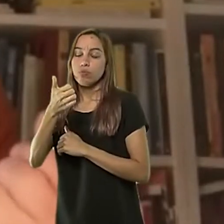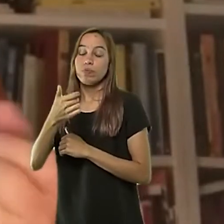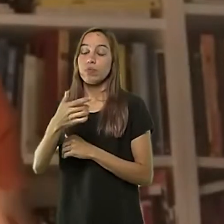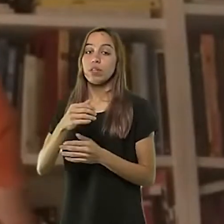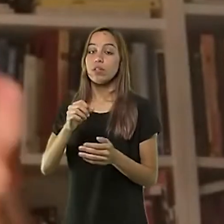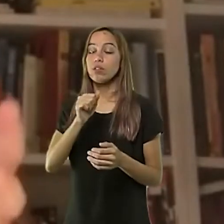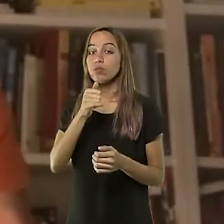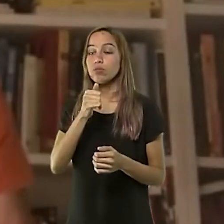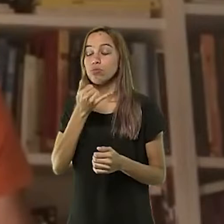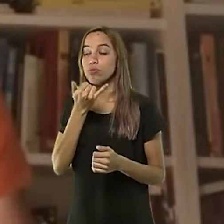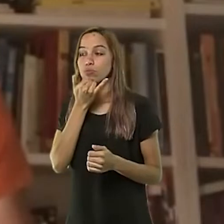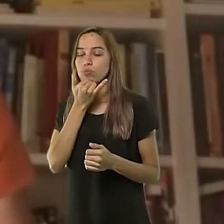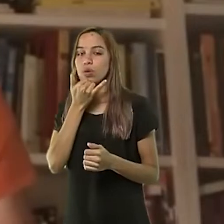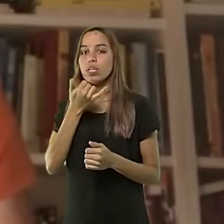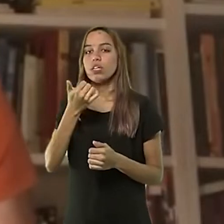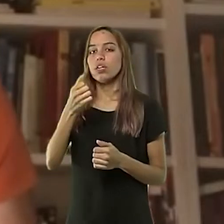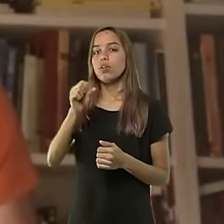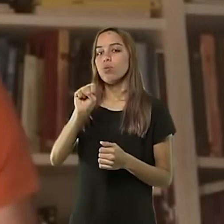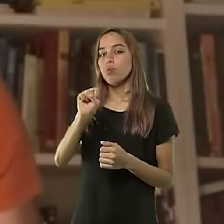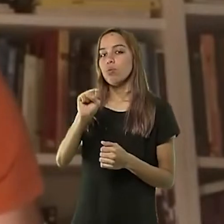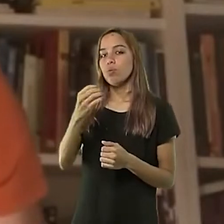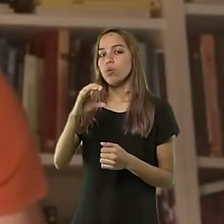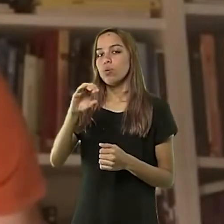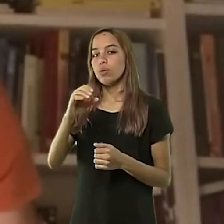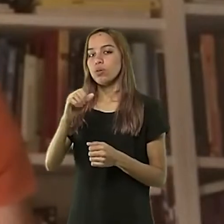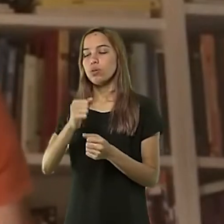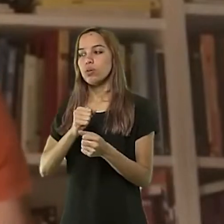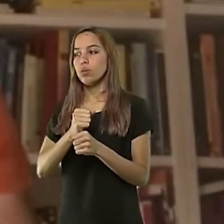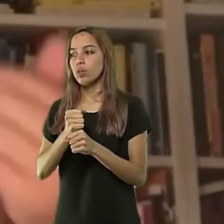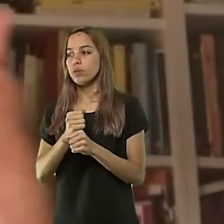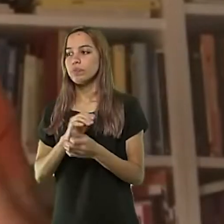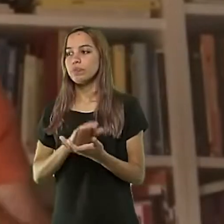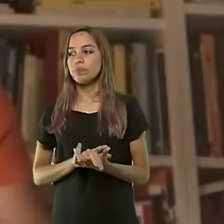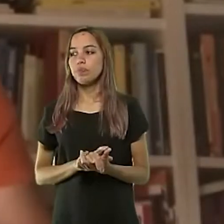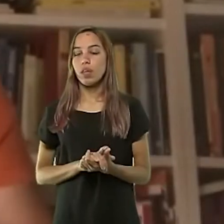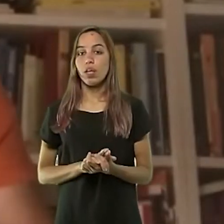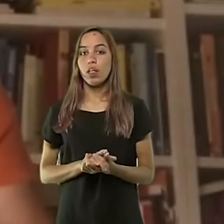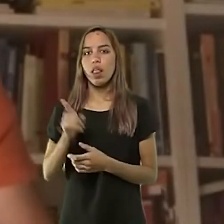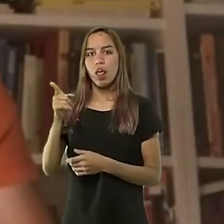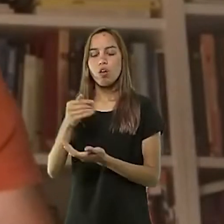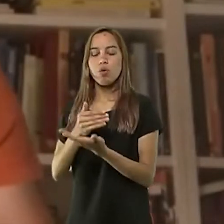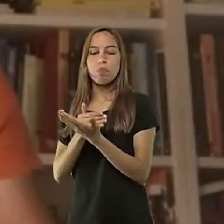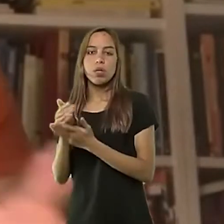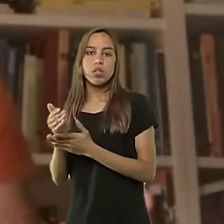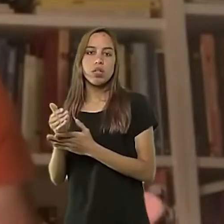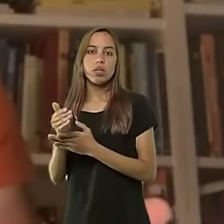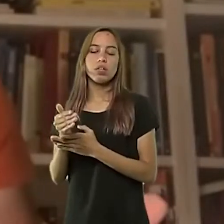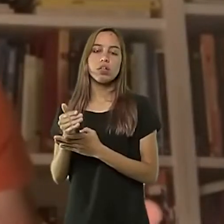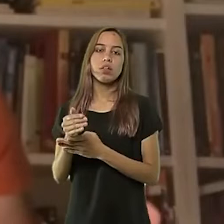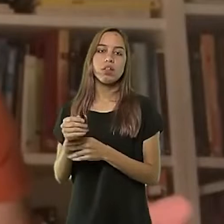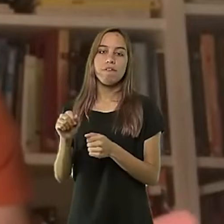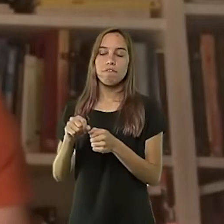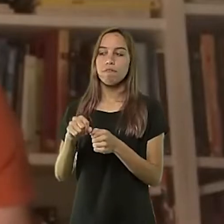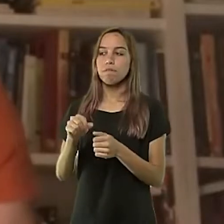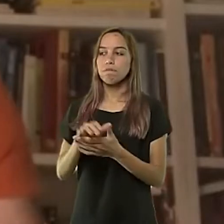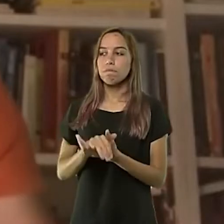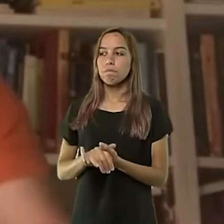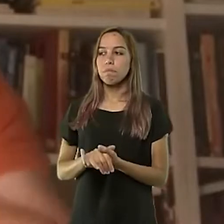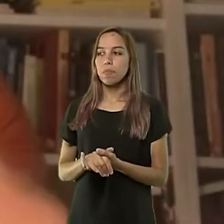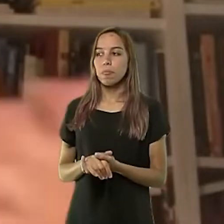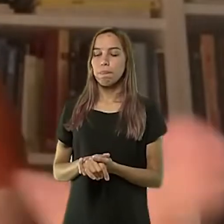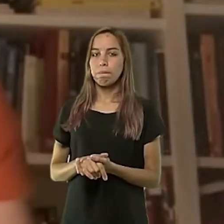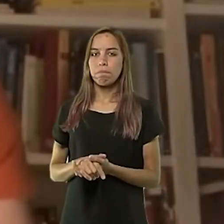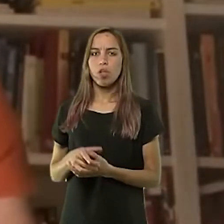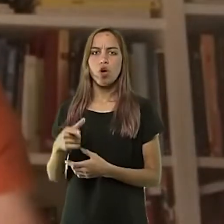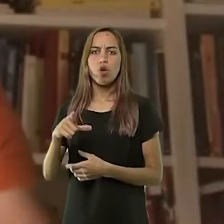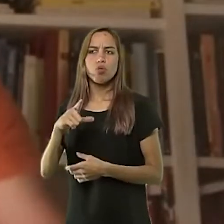desenhos animados, e porque maioritariamente eu trabalhei com desenhos animados, e não havendo uma indústria,